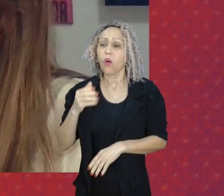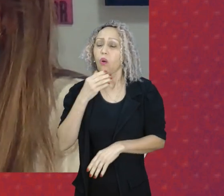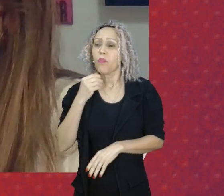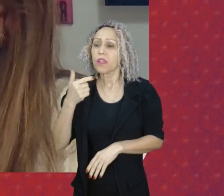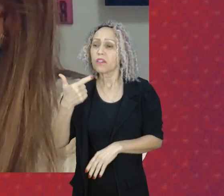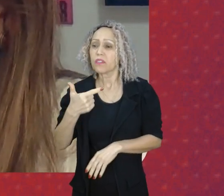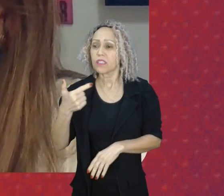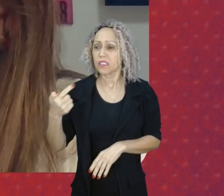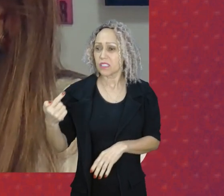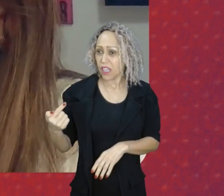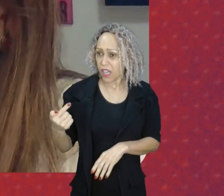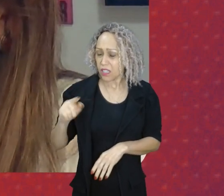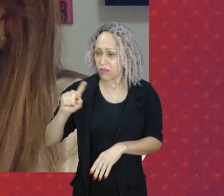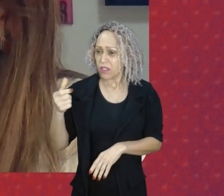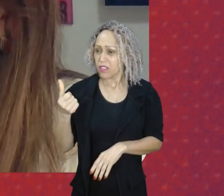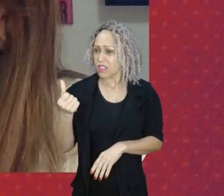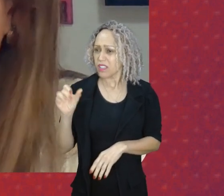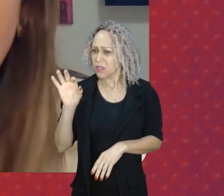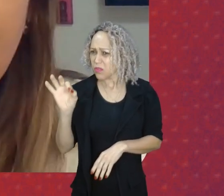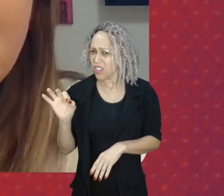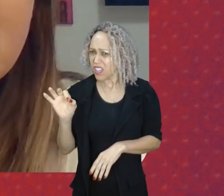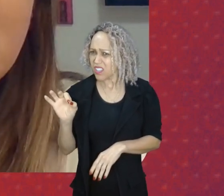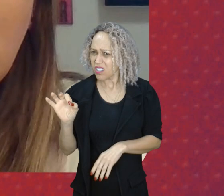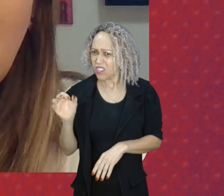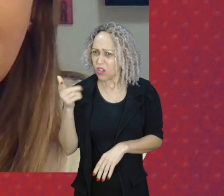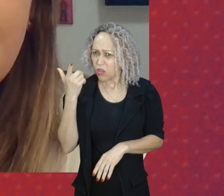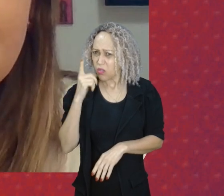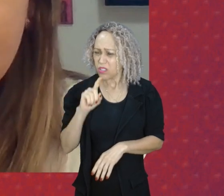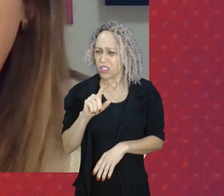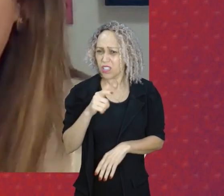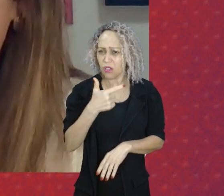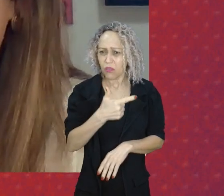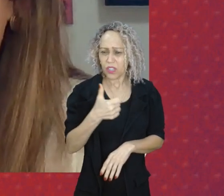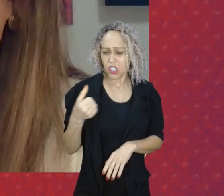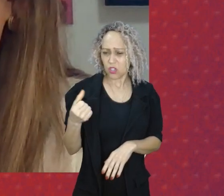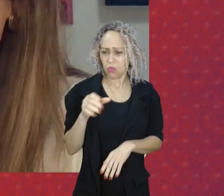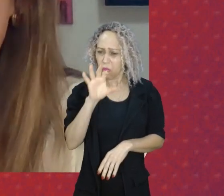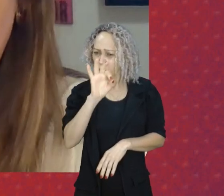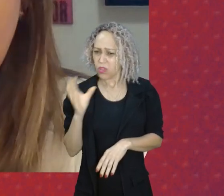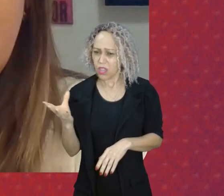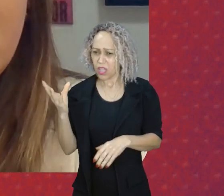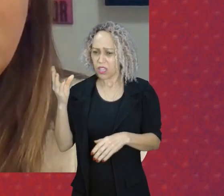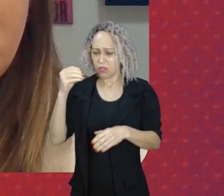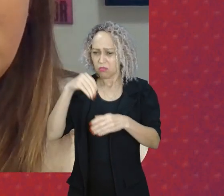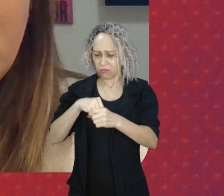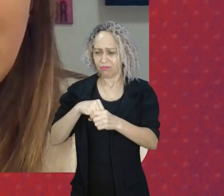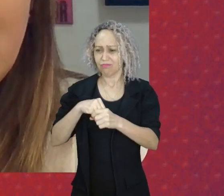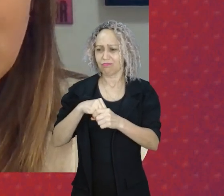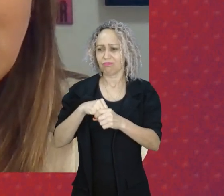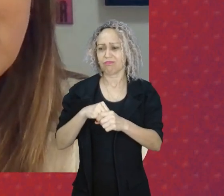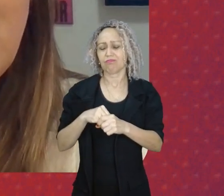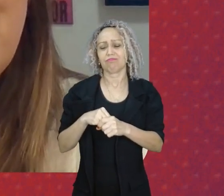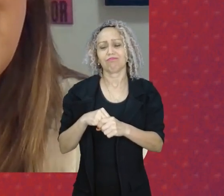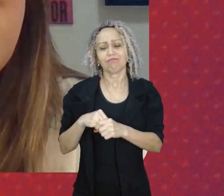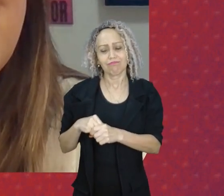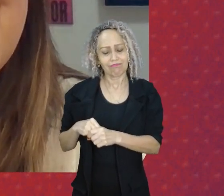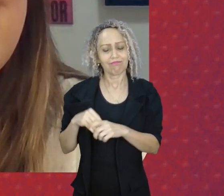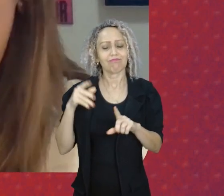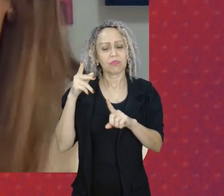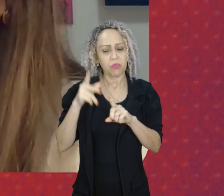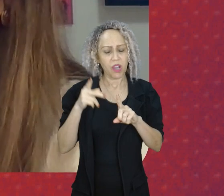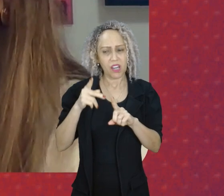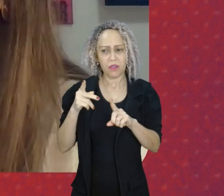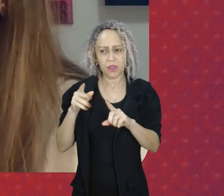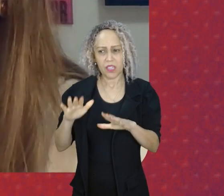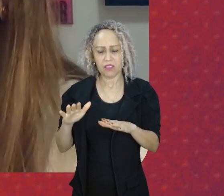e passarão a ocupar 21% das cadeiras. Então, quando a gente pensa em homens, né, a gente vê aí o privilégio ao se comparar com